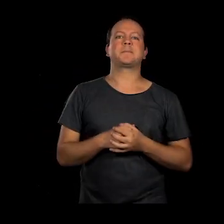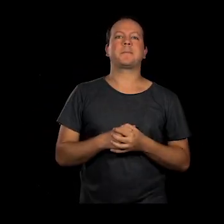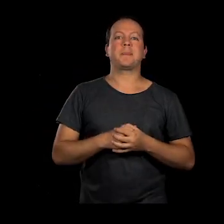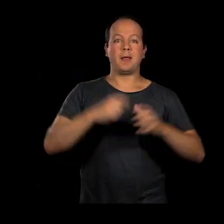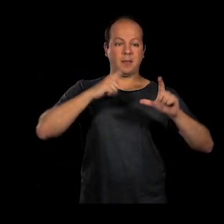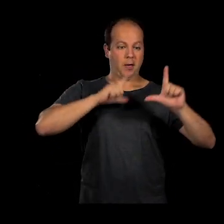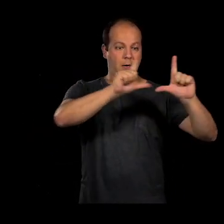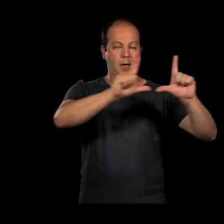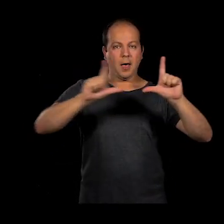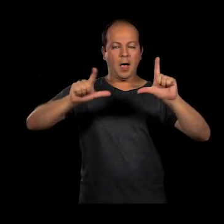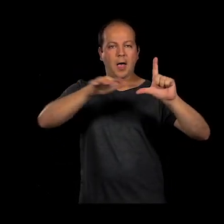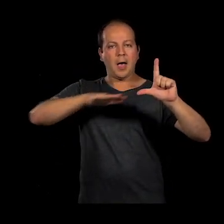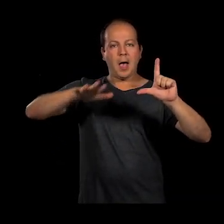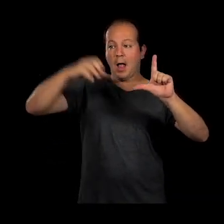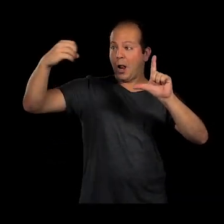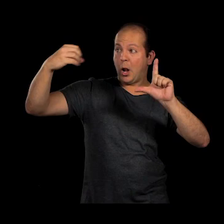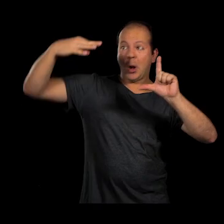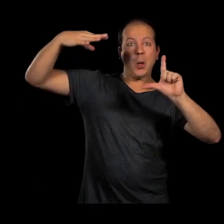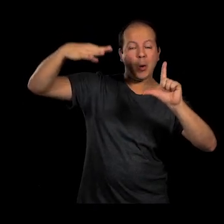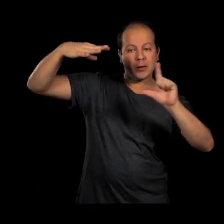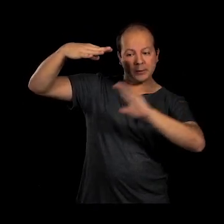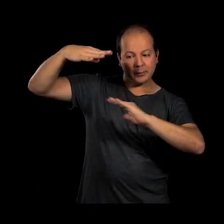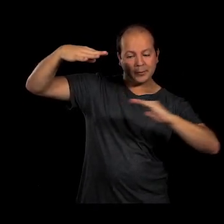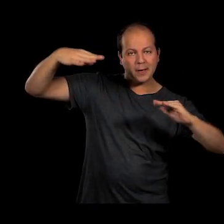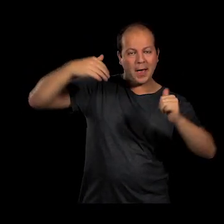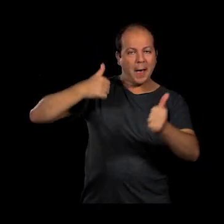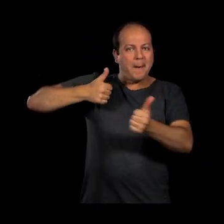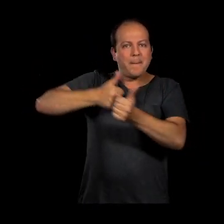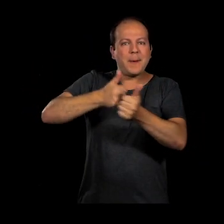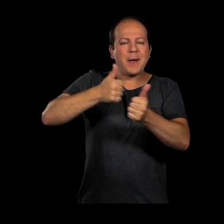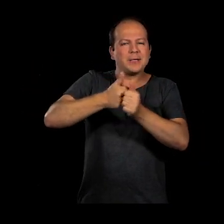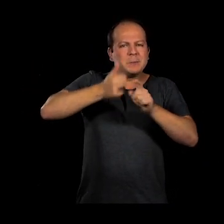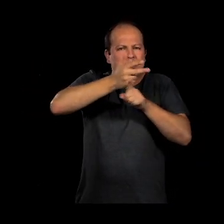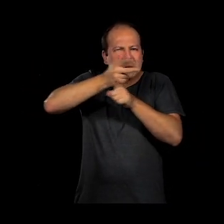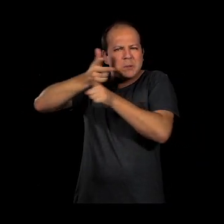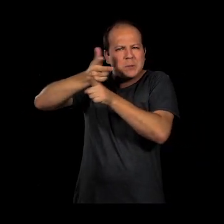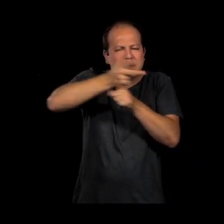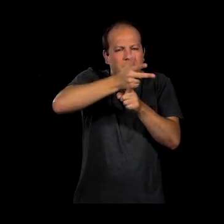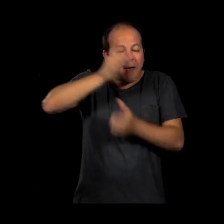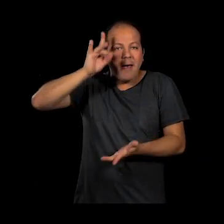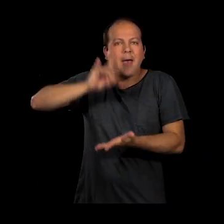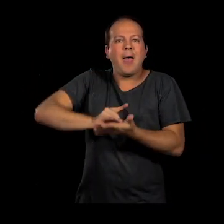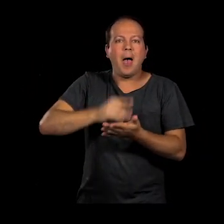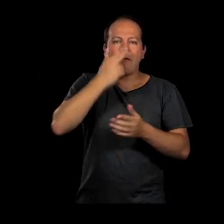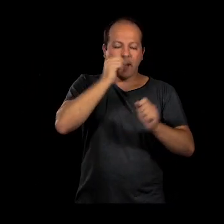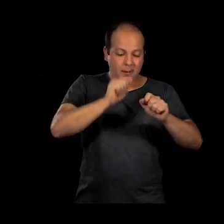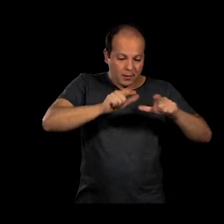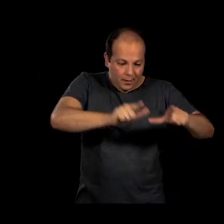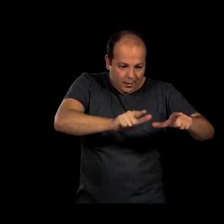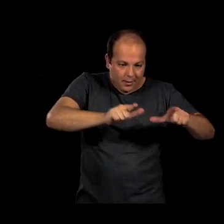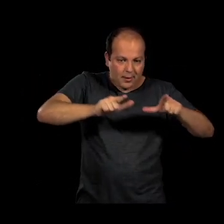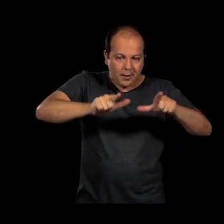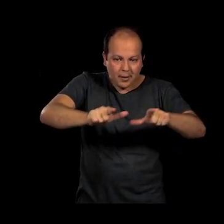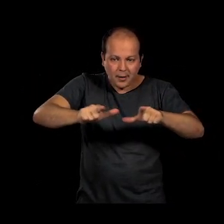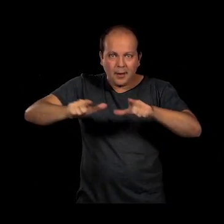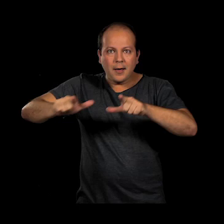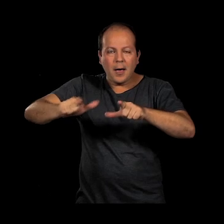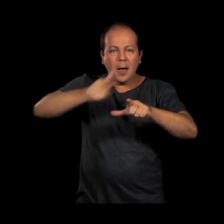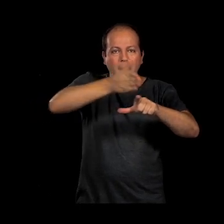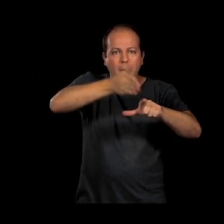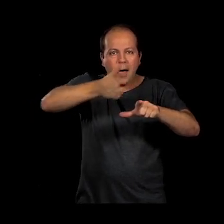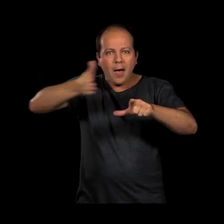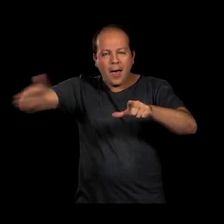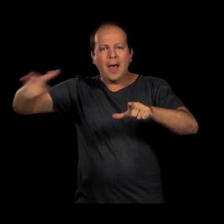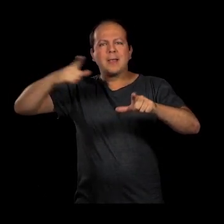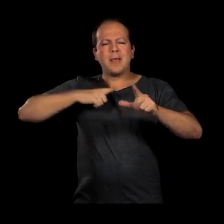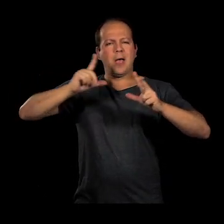um cenário, tem um ambiente, tem uma iluminação, tudo é muito próximo de uma filmagem real. A única diferença é que você faz quadro a quadro. Então isso faz com que você pense mais